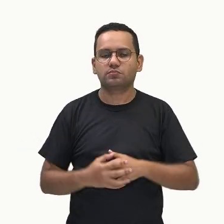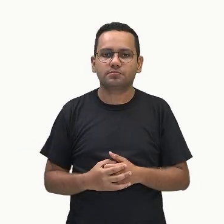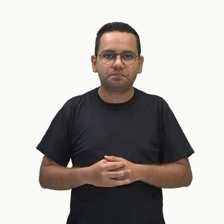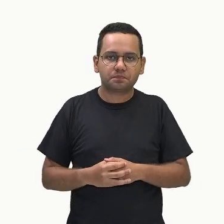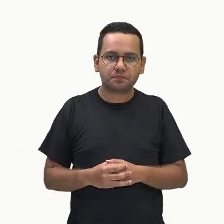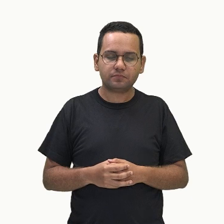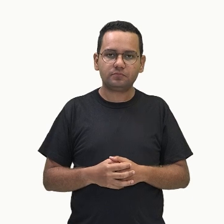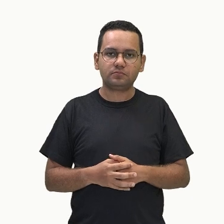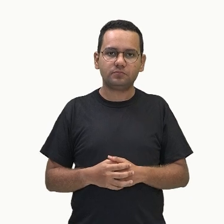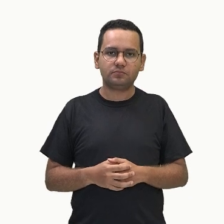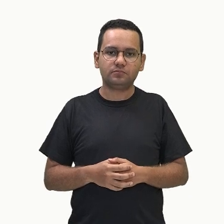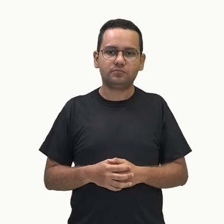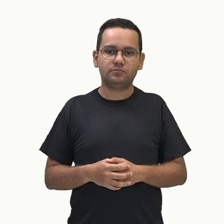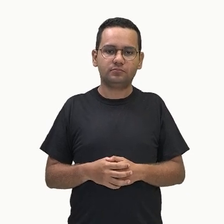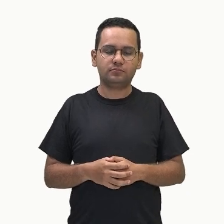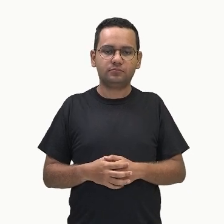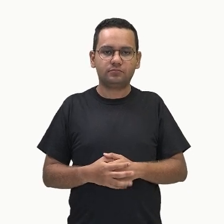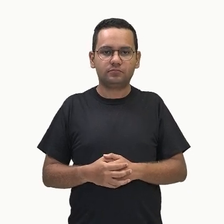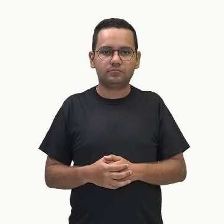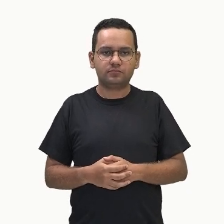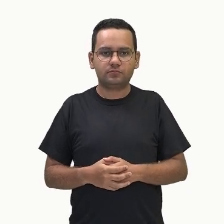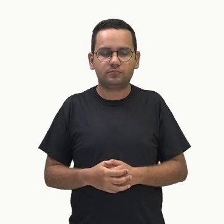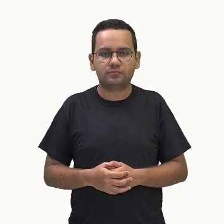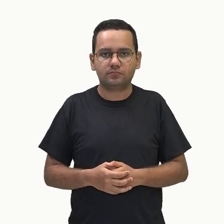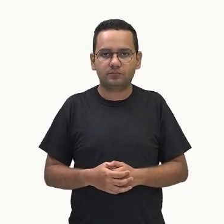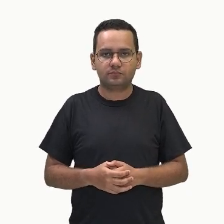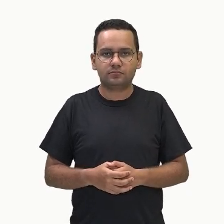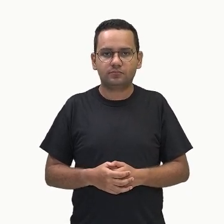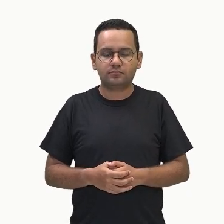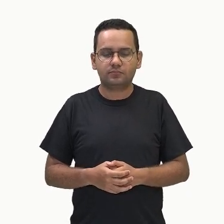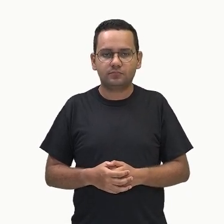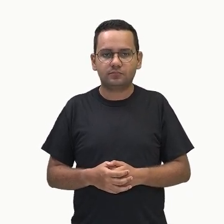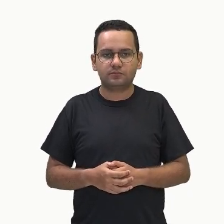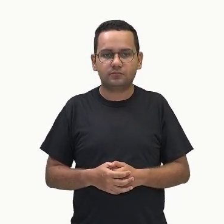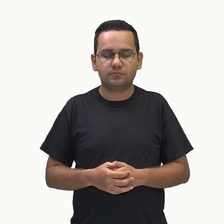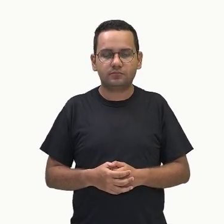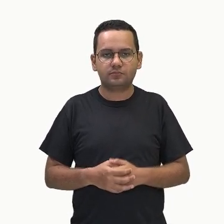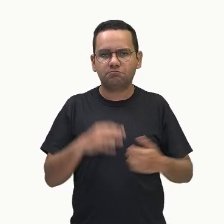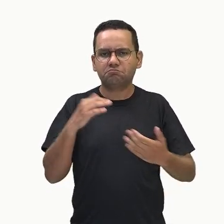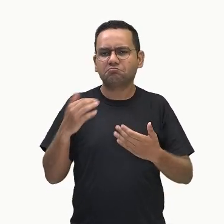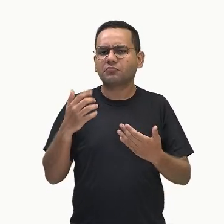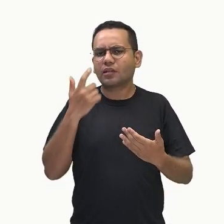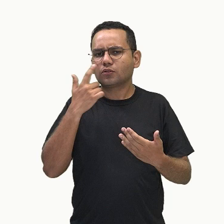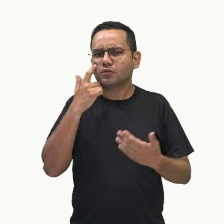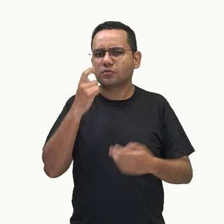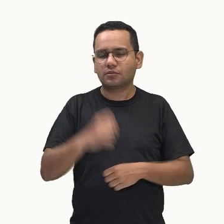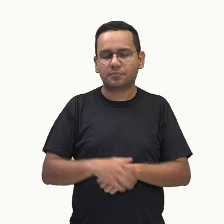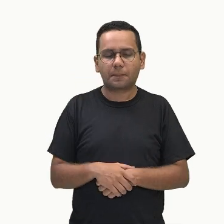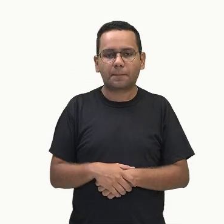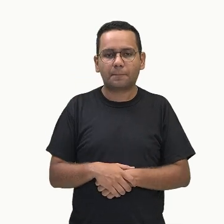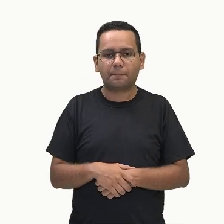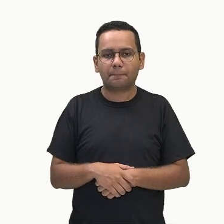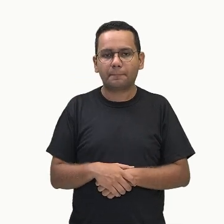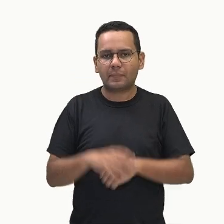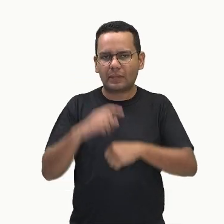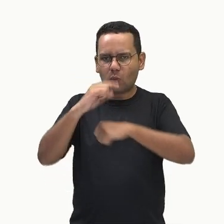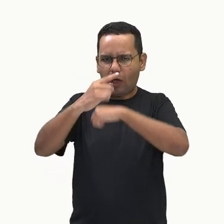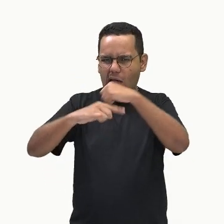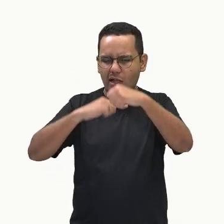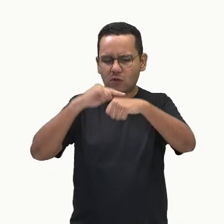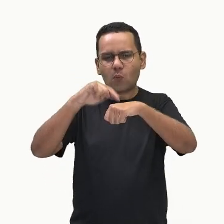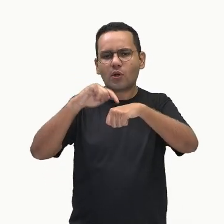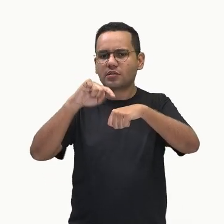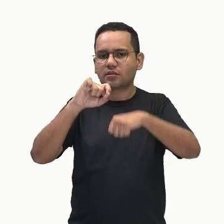que, olhando a nossa estrutura do átomo, nós vamos ter